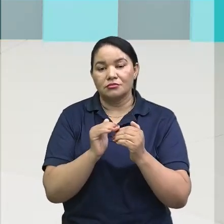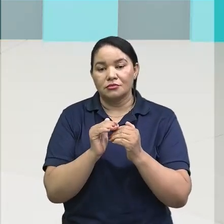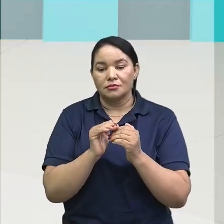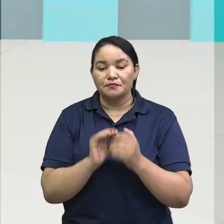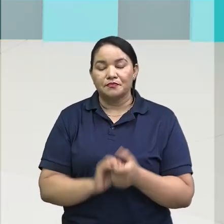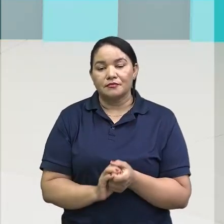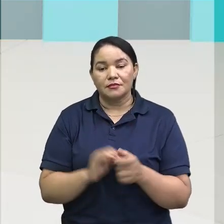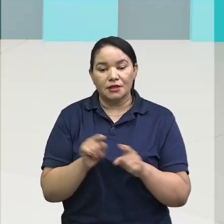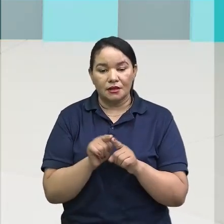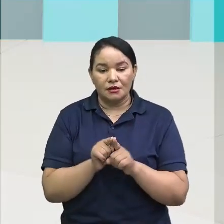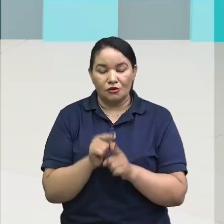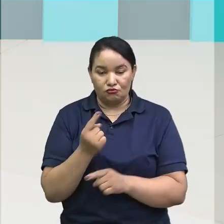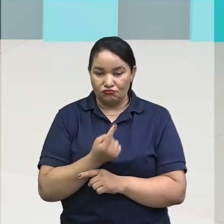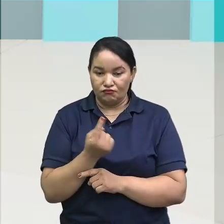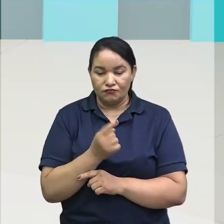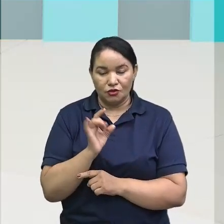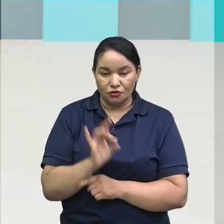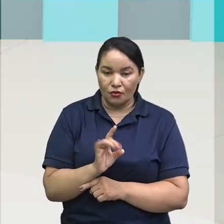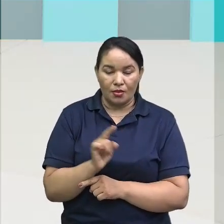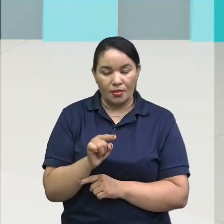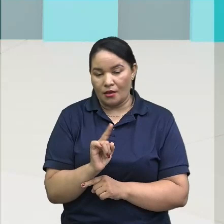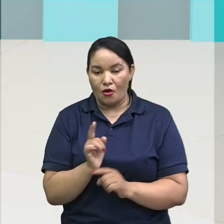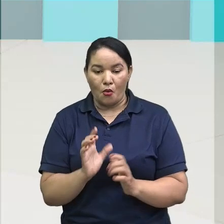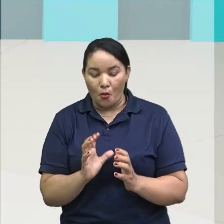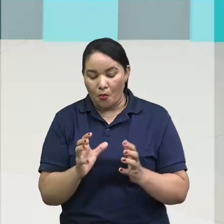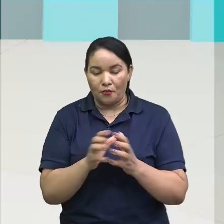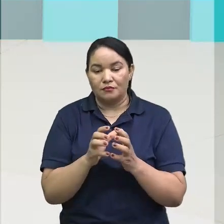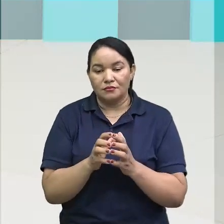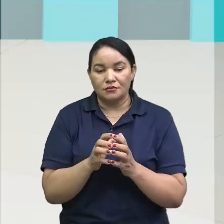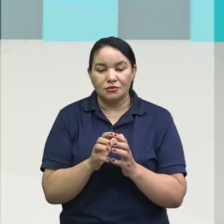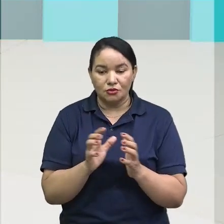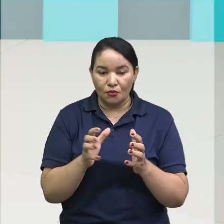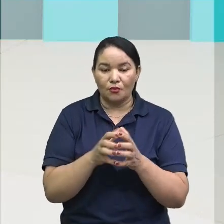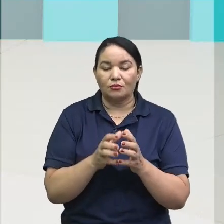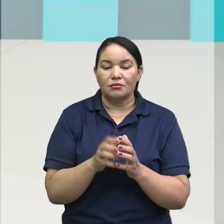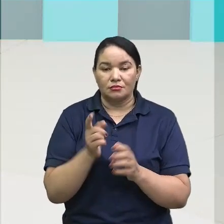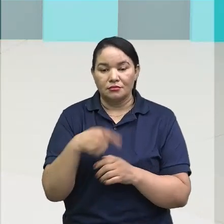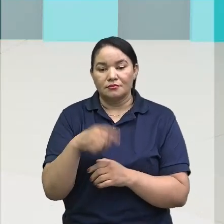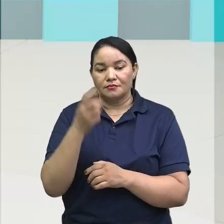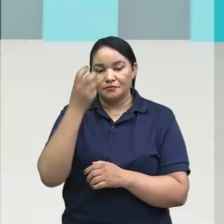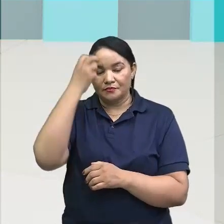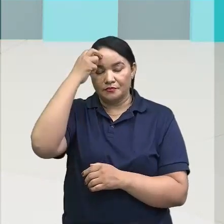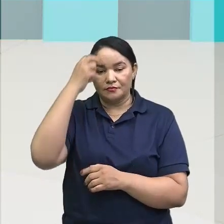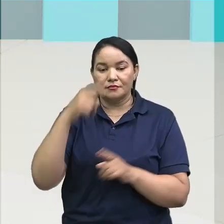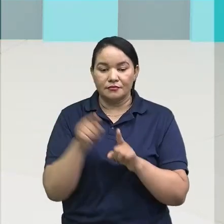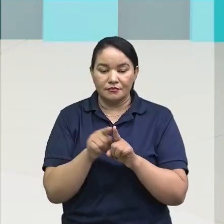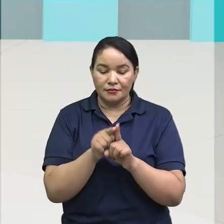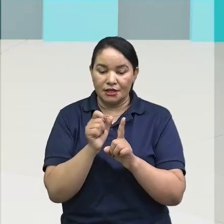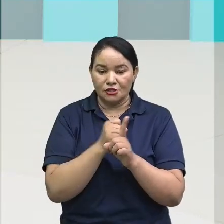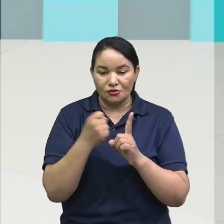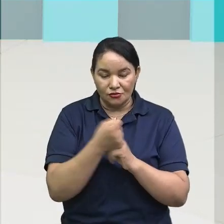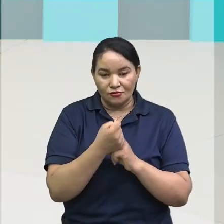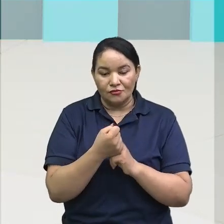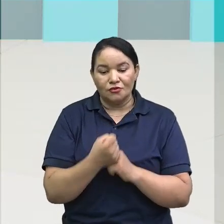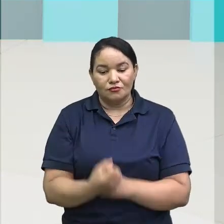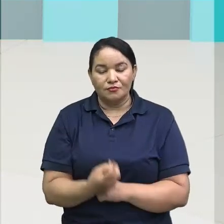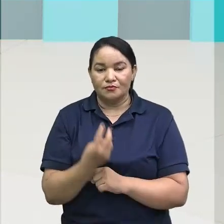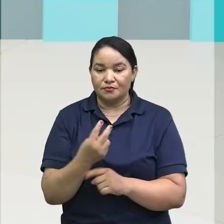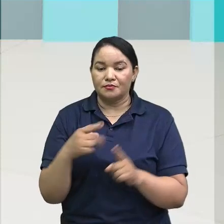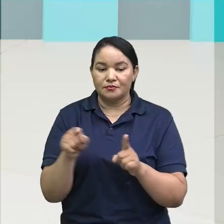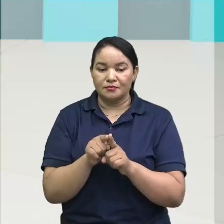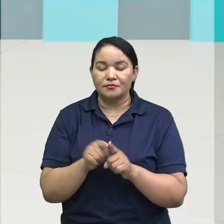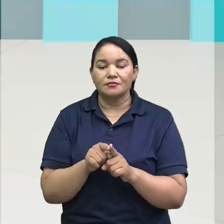contribuição individual, é coletiva. Lembra que a gente falou do cultural e do social? E assim eu